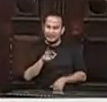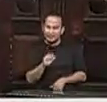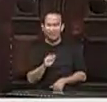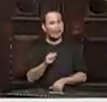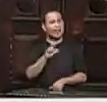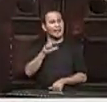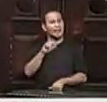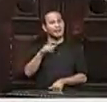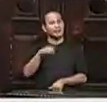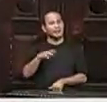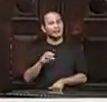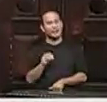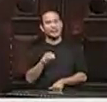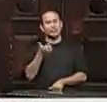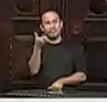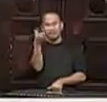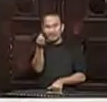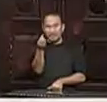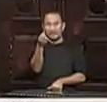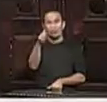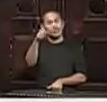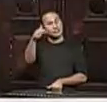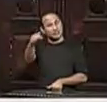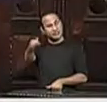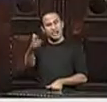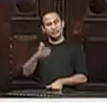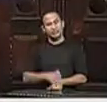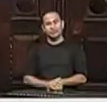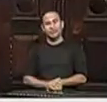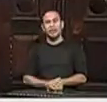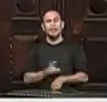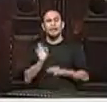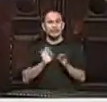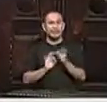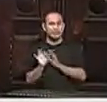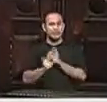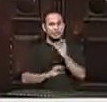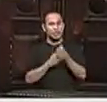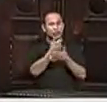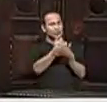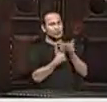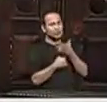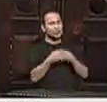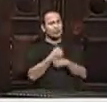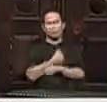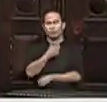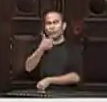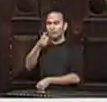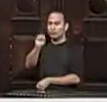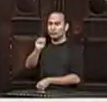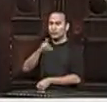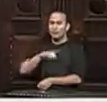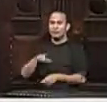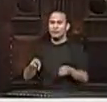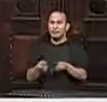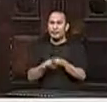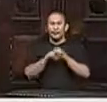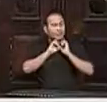em 16, na previsão para 17 e na programação orçamentária para 2018. O que também se